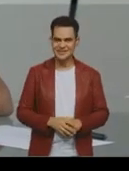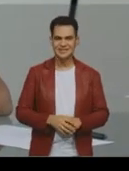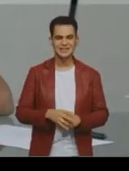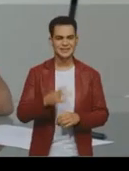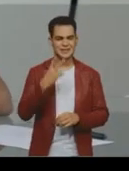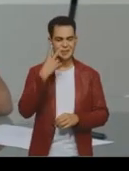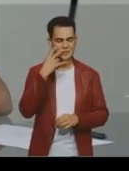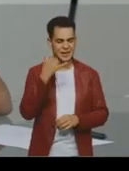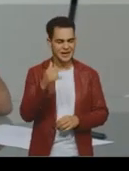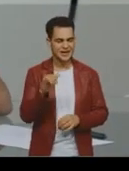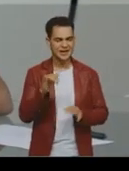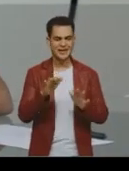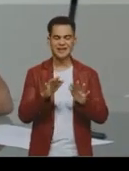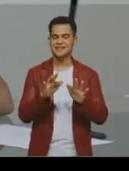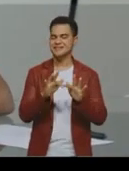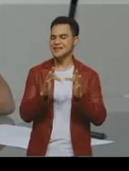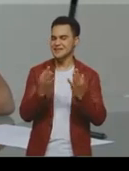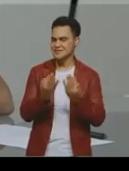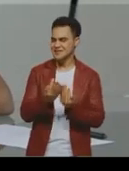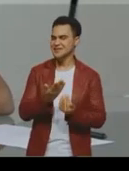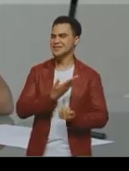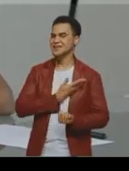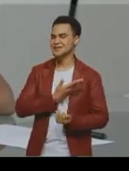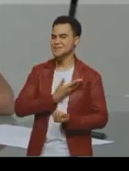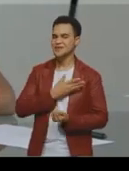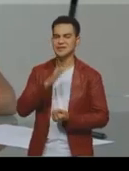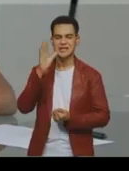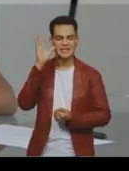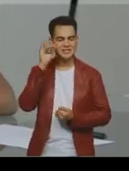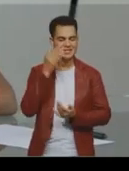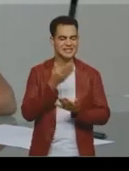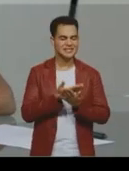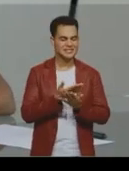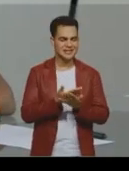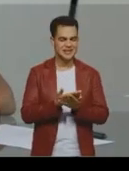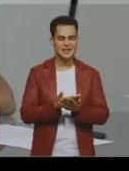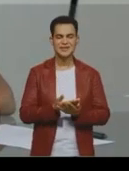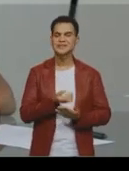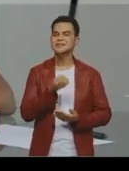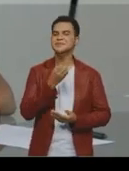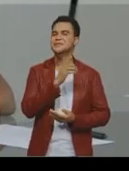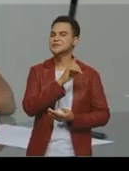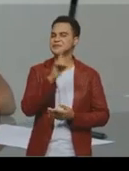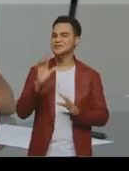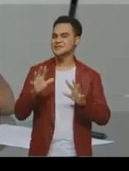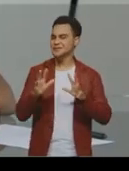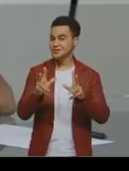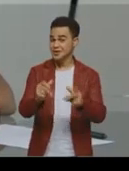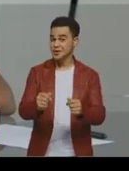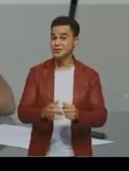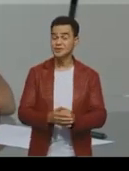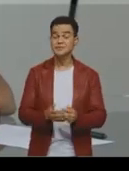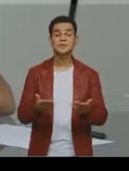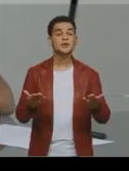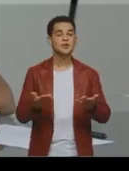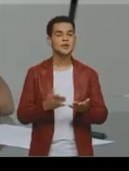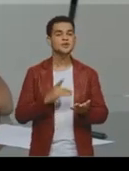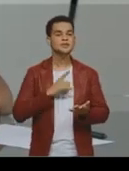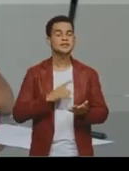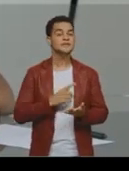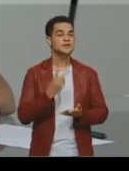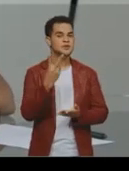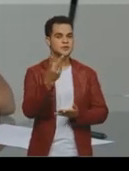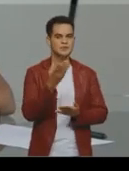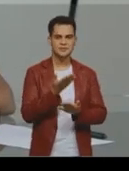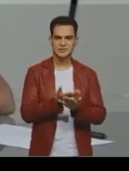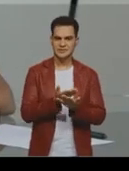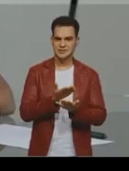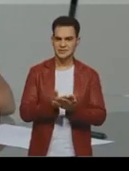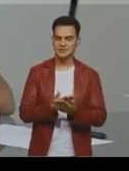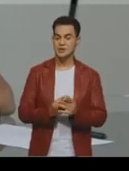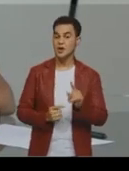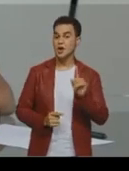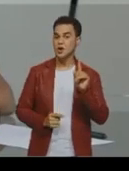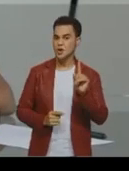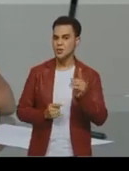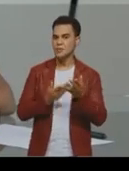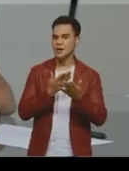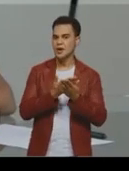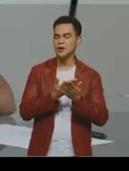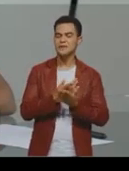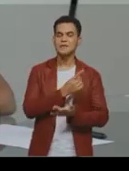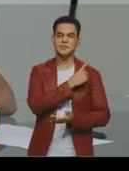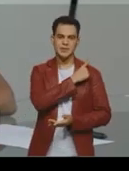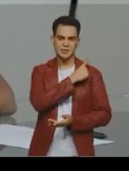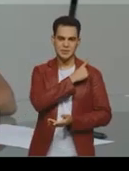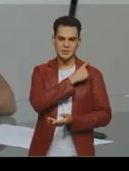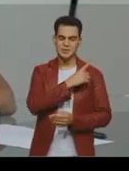pais, companheiros, amigos que estão assistindo às aulas, professores, né? Nós tivemos hoje duas aulas. Uma foi a aula do